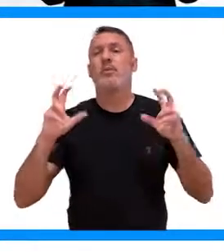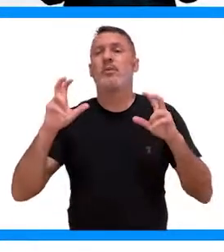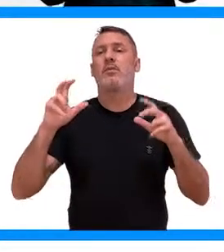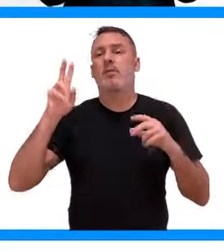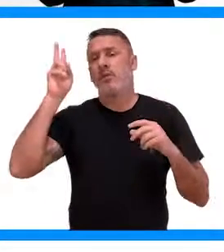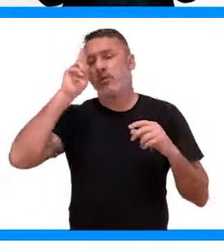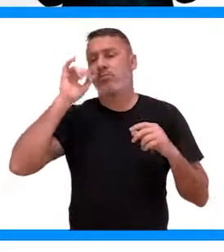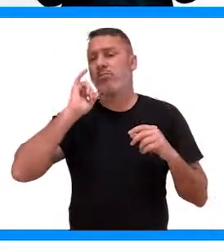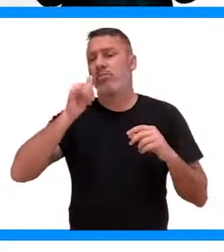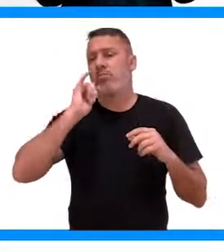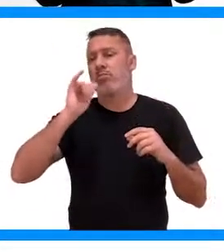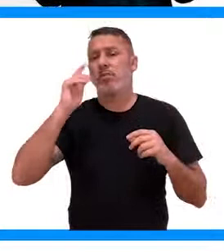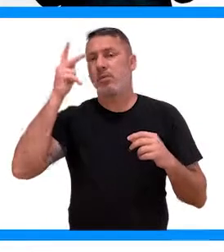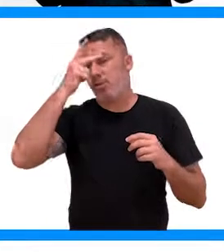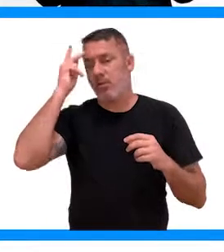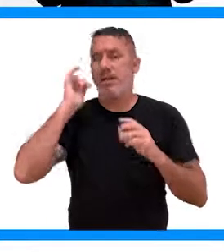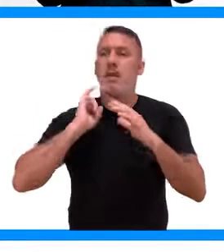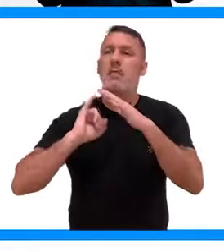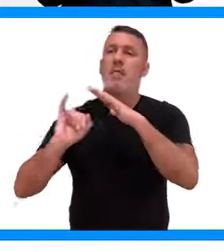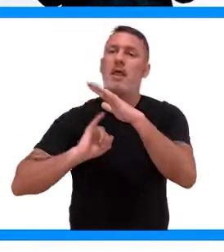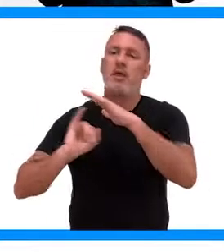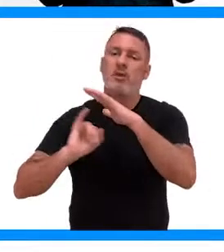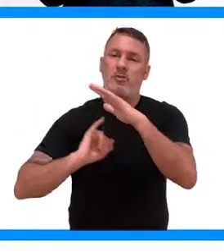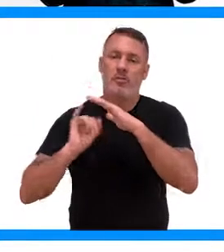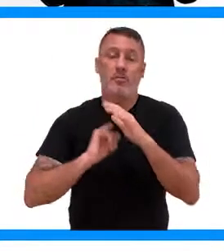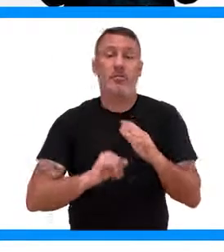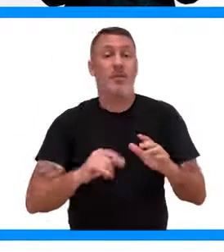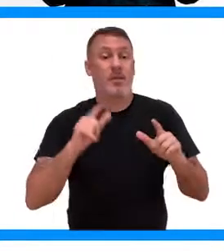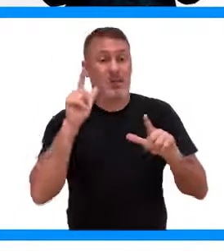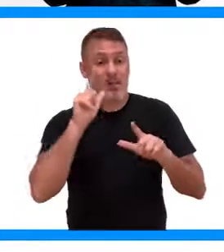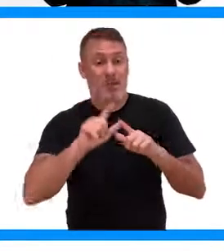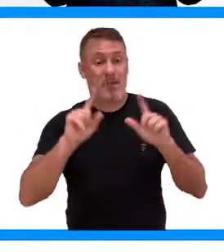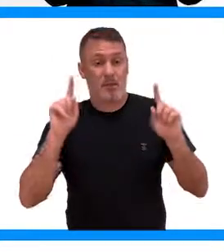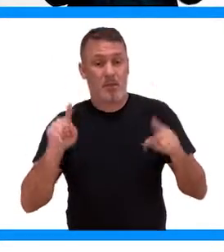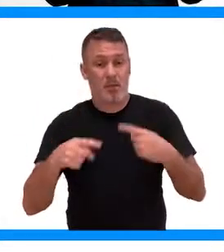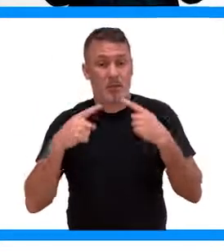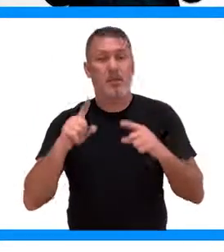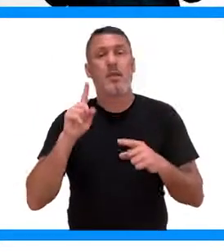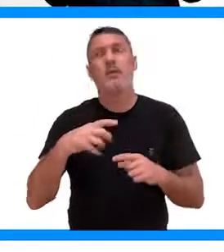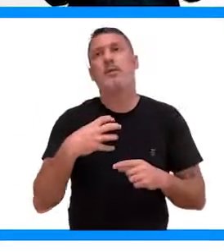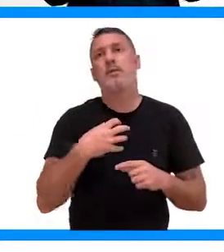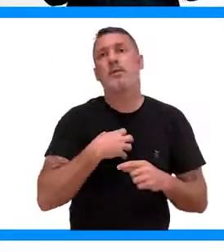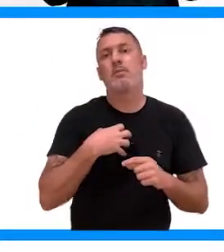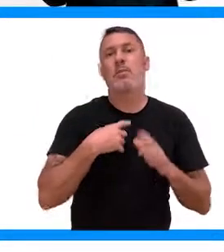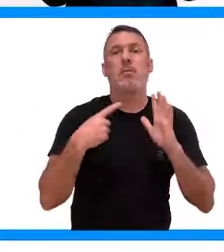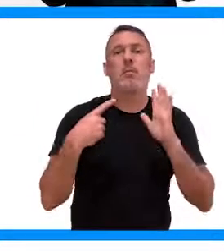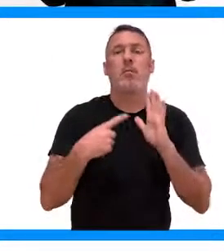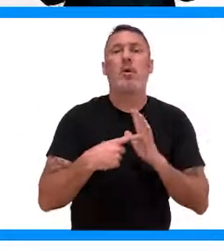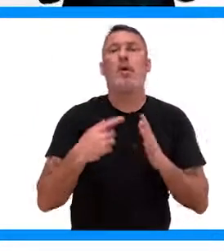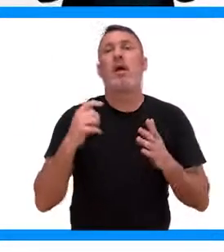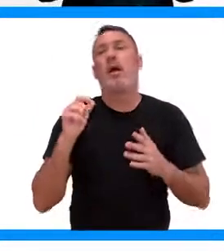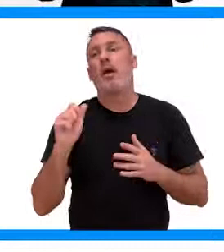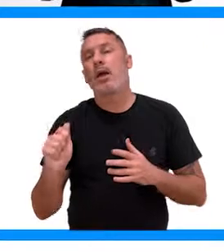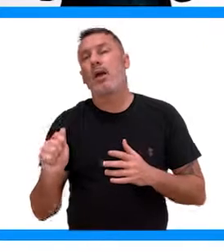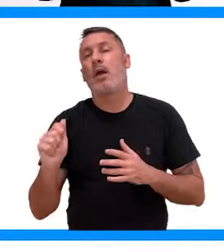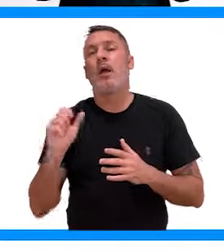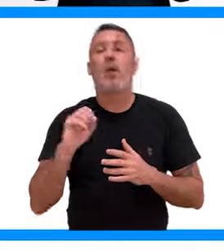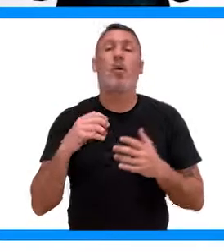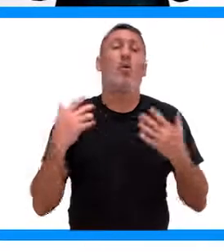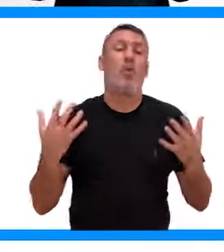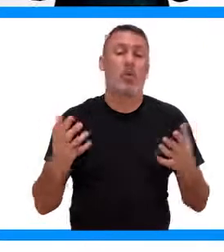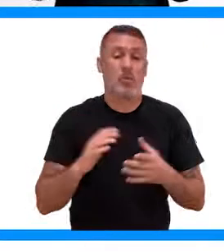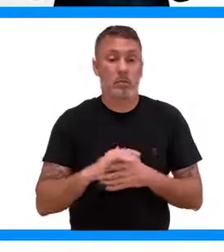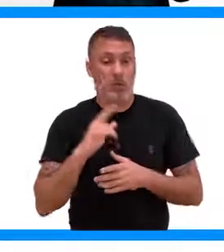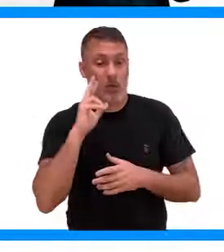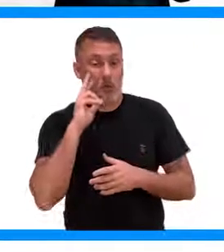imigrantes. Esse dilema se configura no sentimento do pai em relação ao ou a. Então,